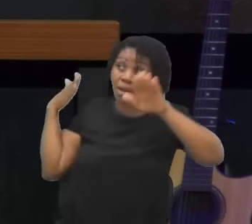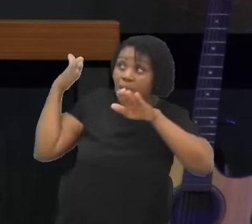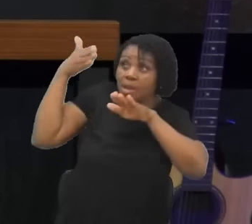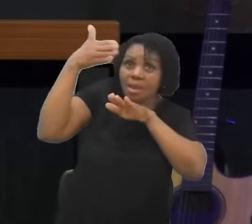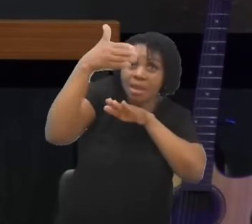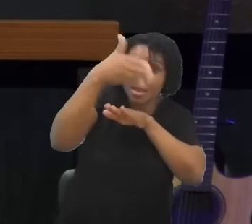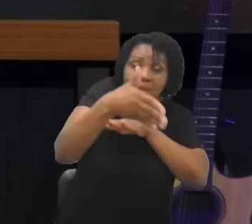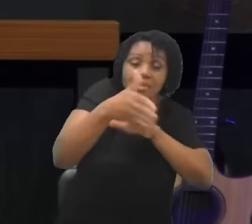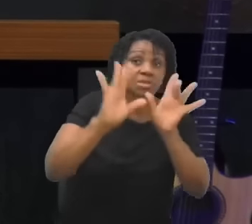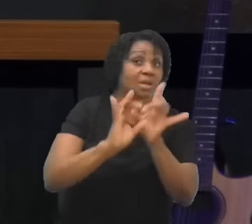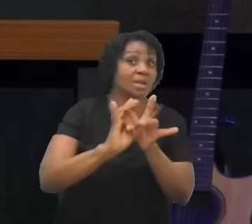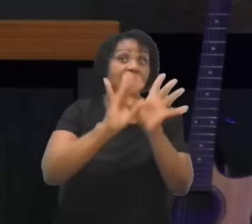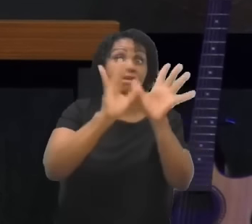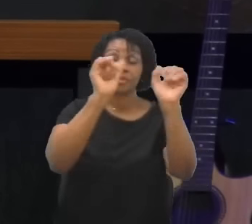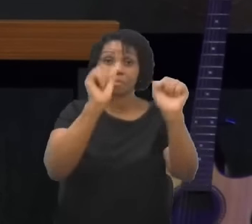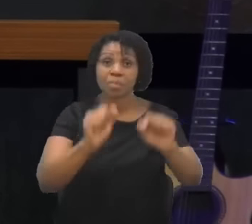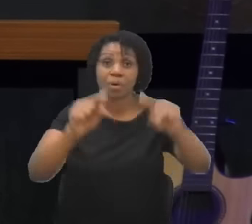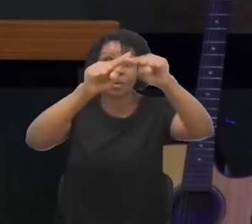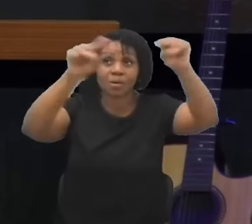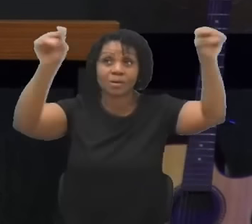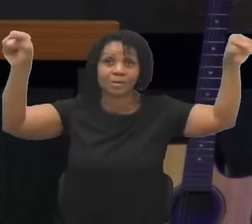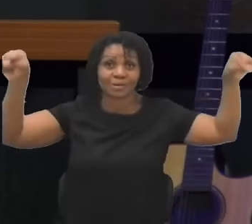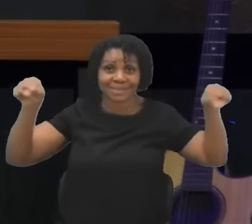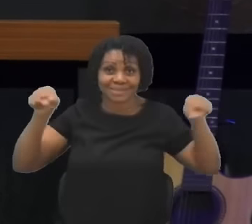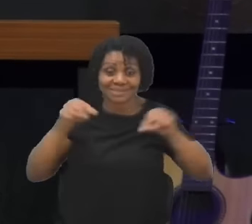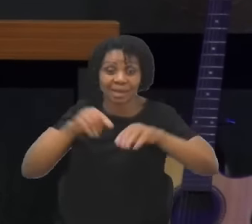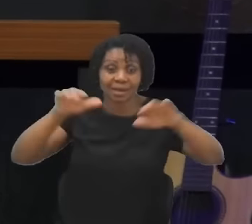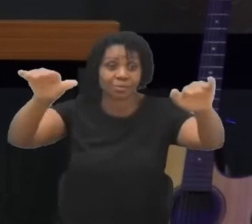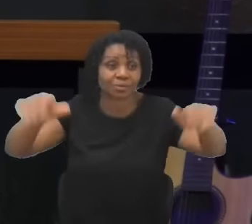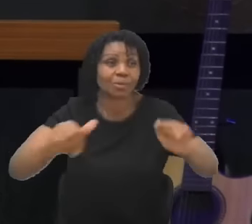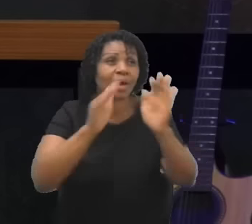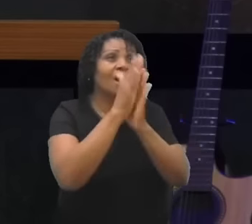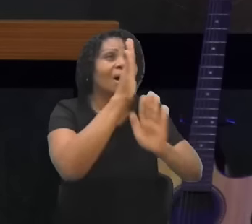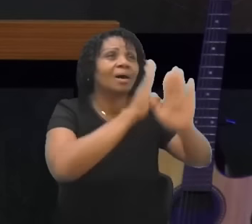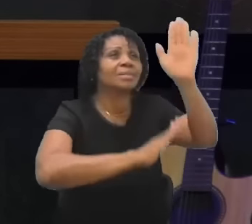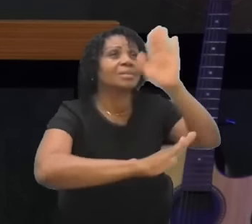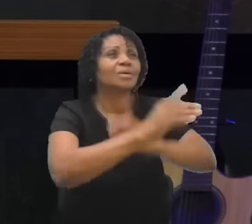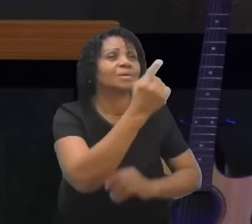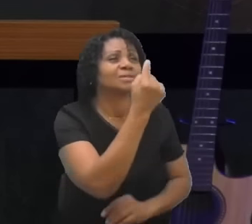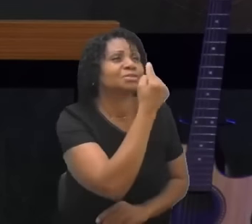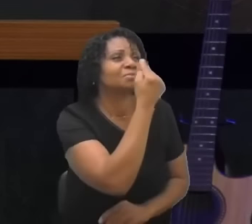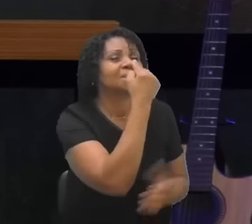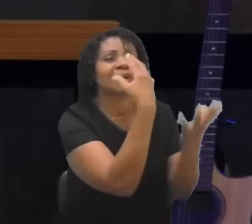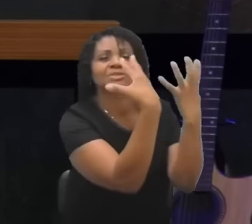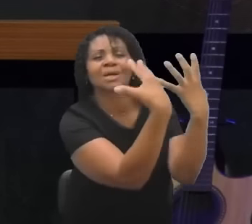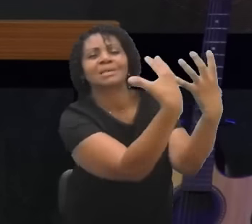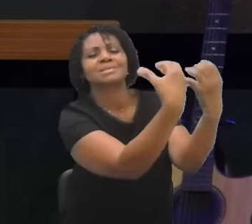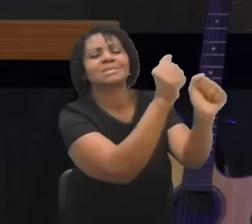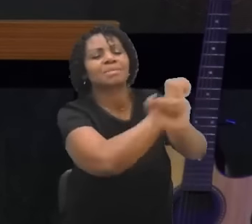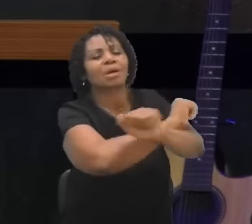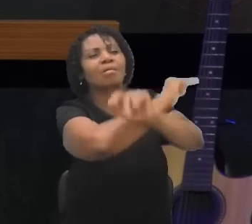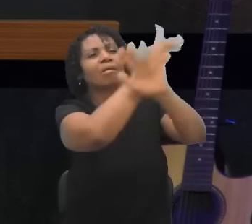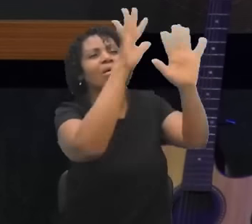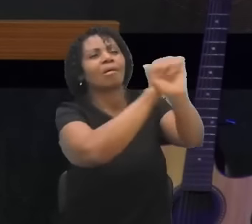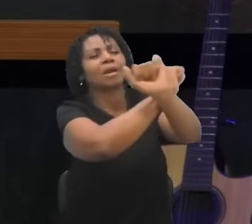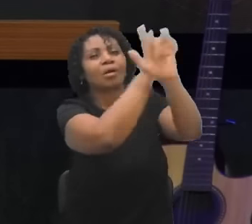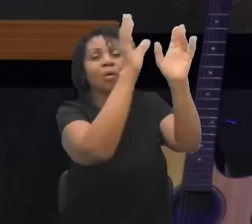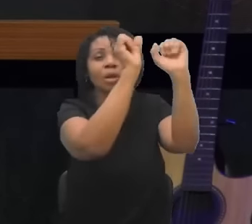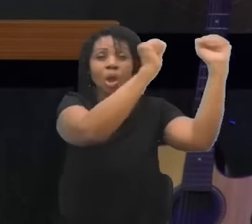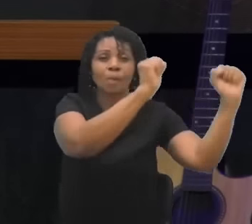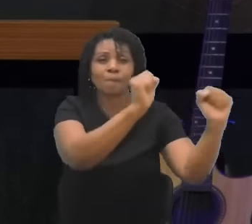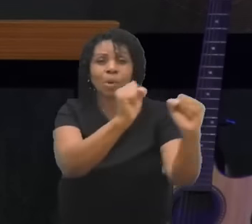na sala do trono e adore a Deus em intimidade e receba glória, glória,